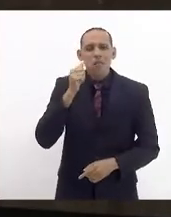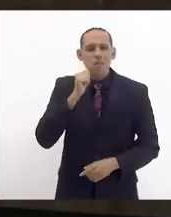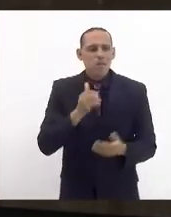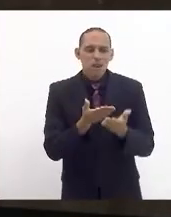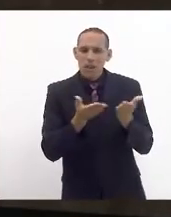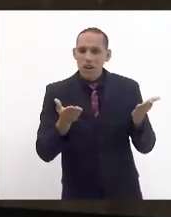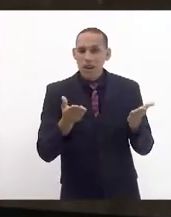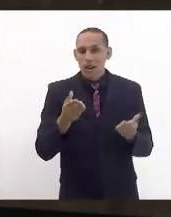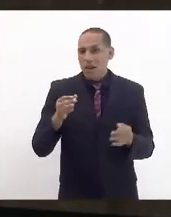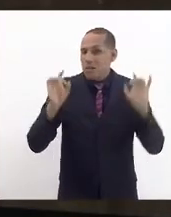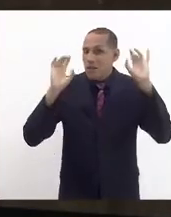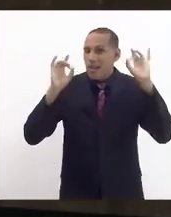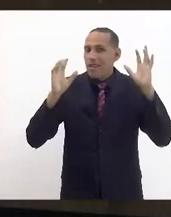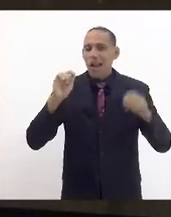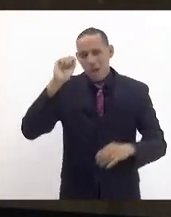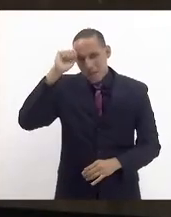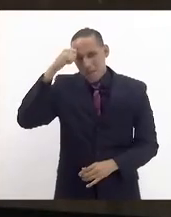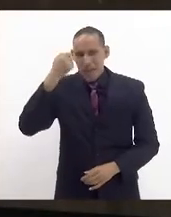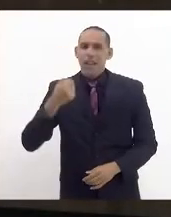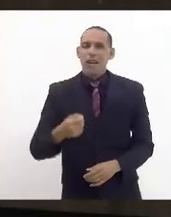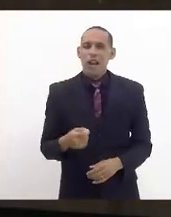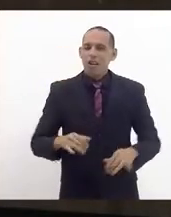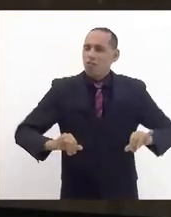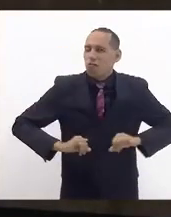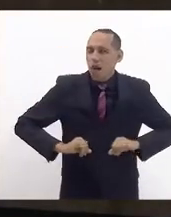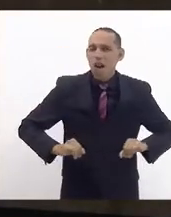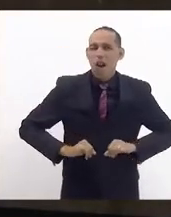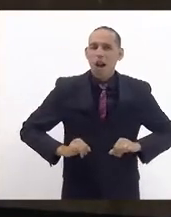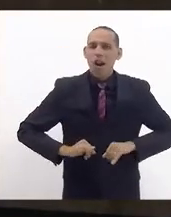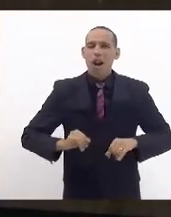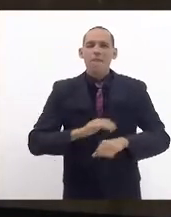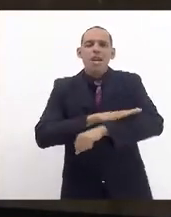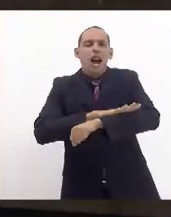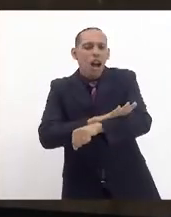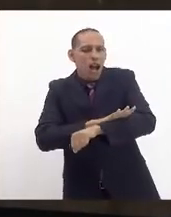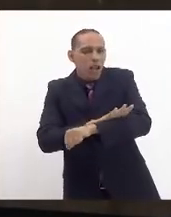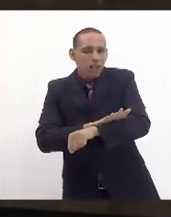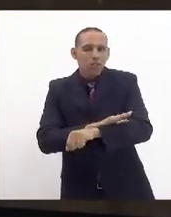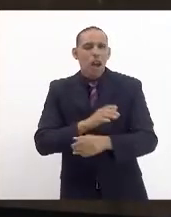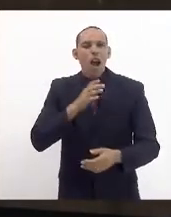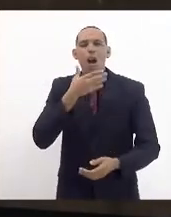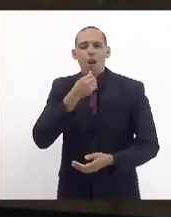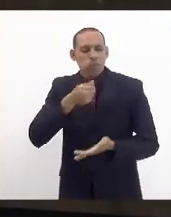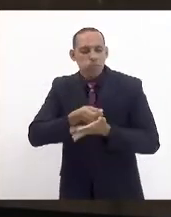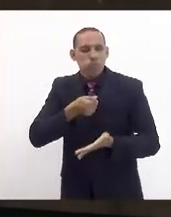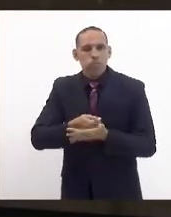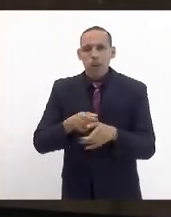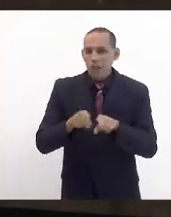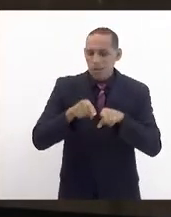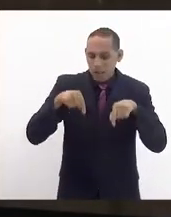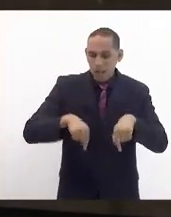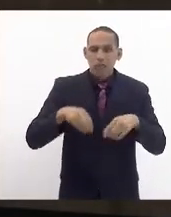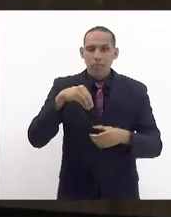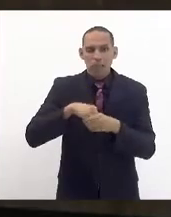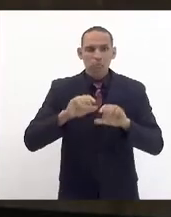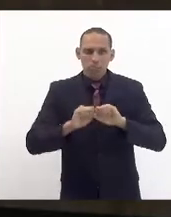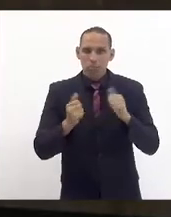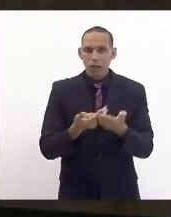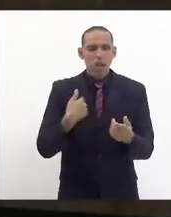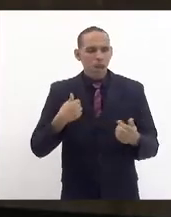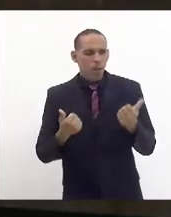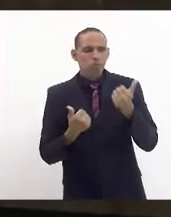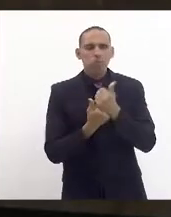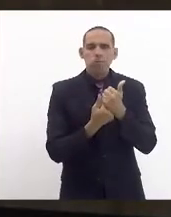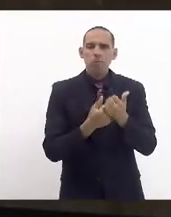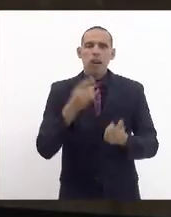em especial as pretas, que sofrem aqui com o processo de racismo e machismo dentro dessa casa. Então, meu apoio à deputada